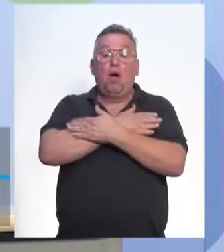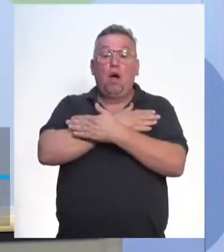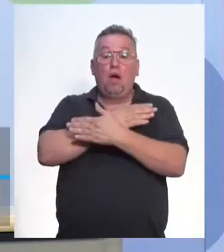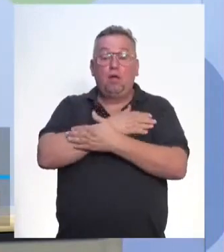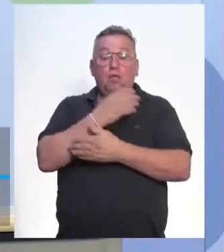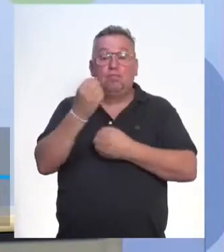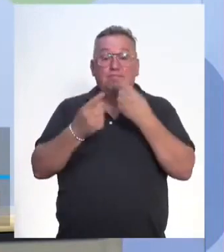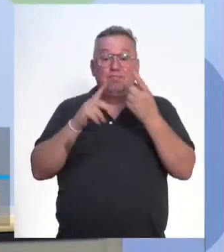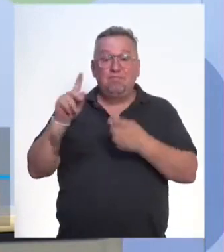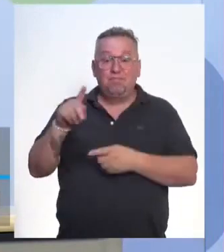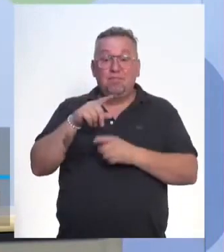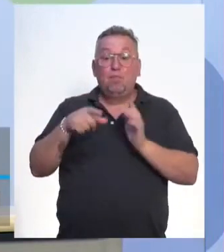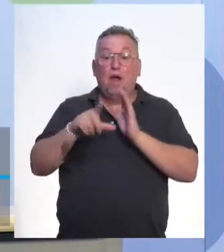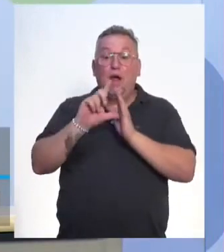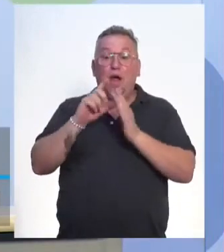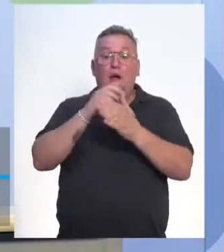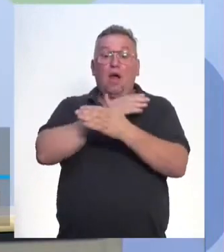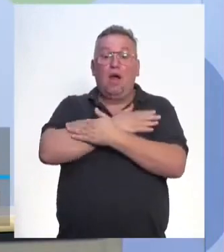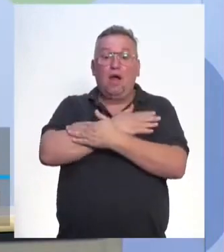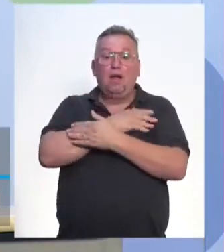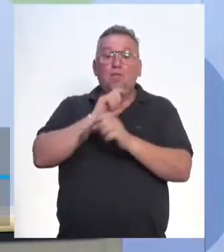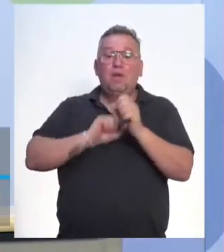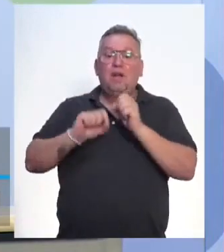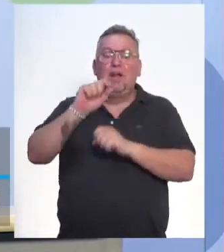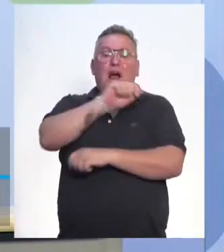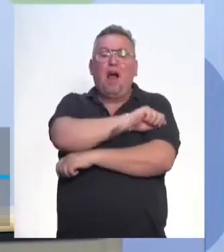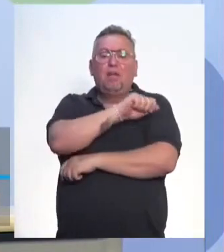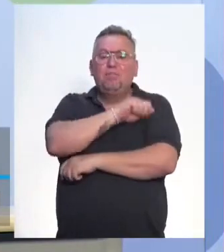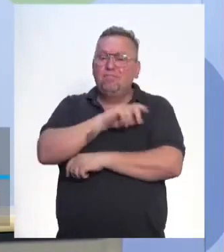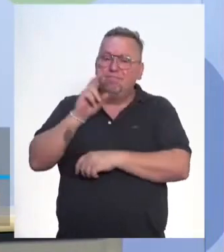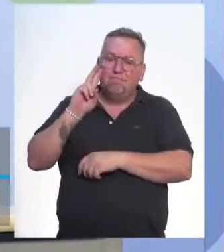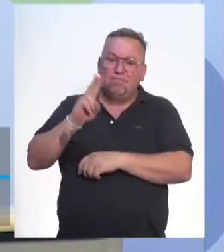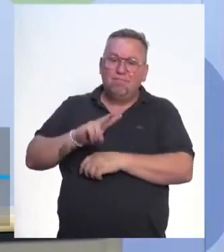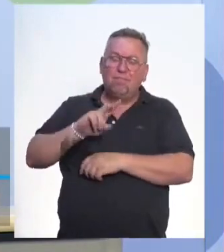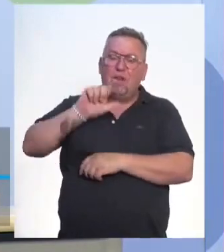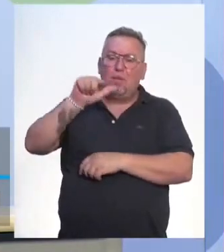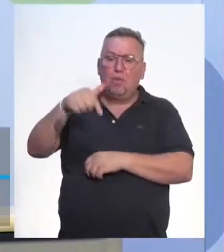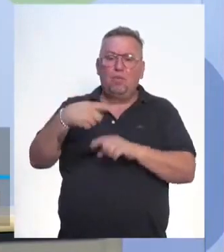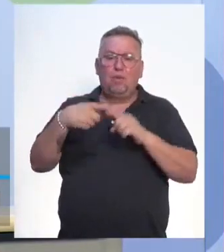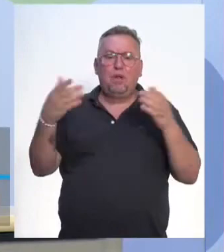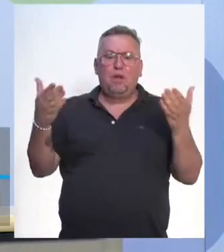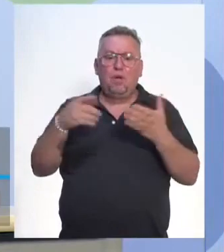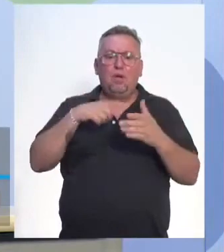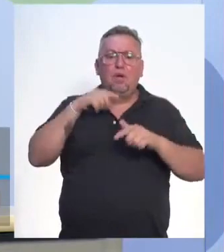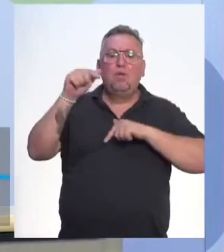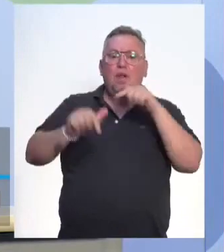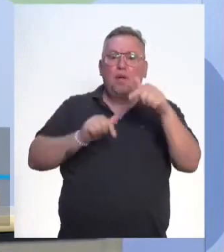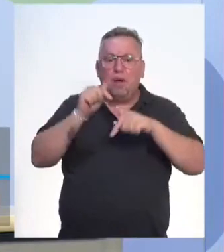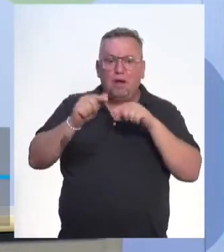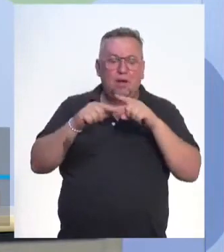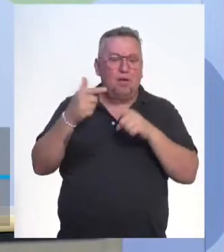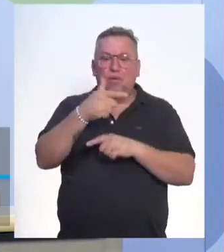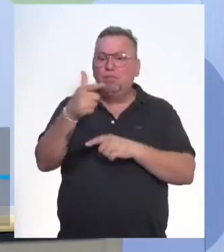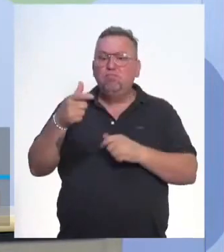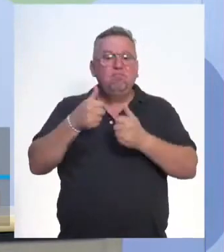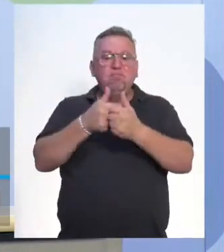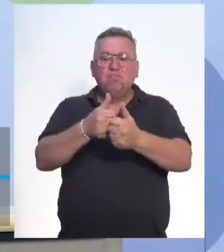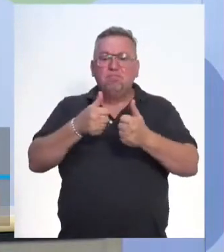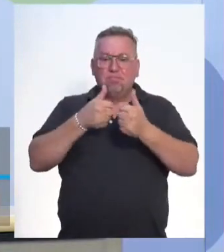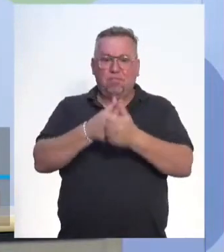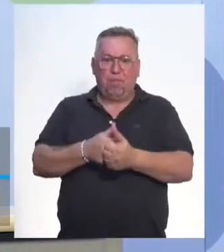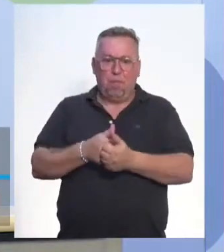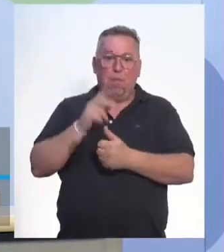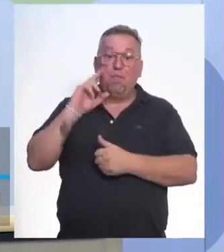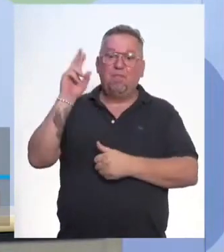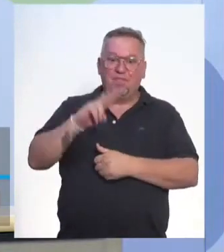para alguns professores. Mas antes, eu quero mandar um abraço para aqueles alunos que assistem a nossa aula depois, porque neste momento estão trabalhando e não tem como acompanhar ao vivo. Então,